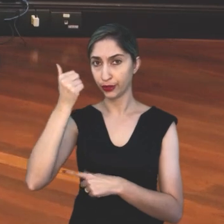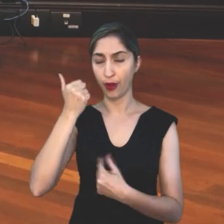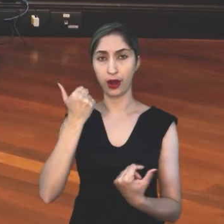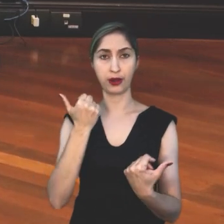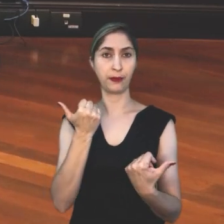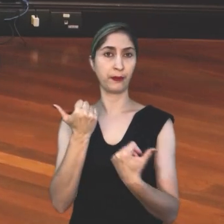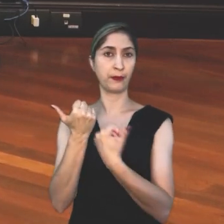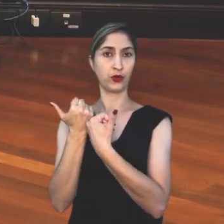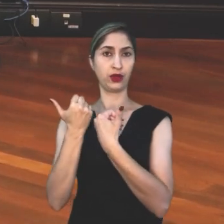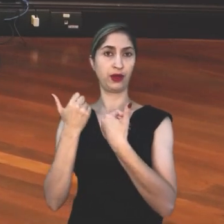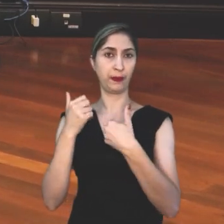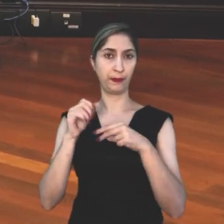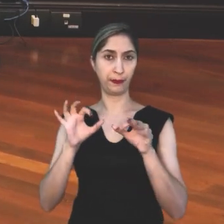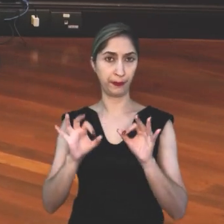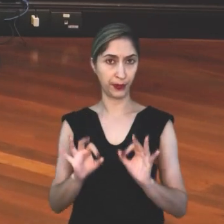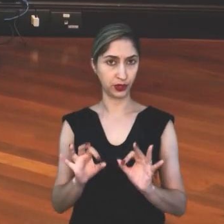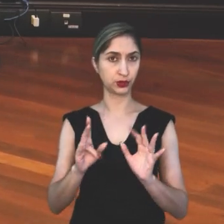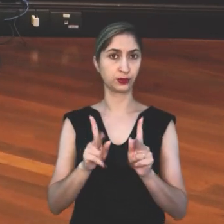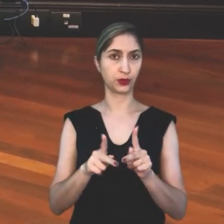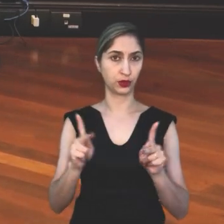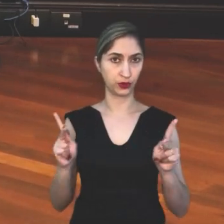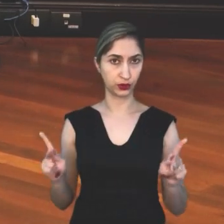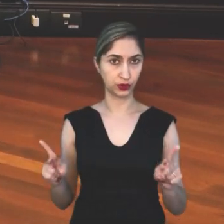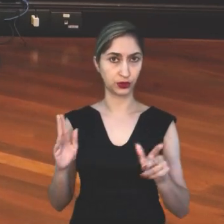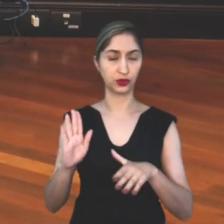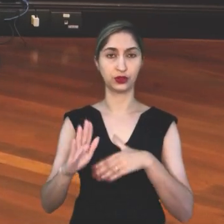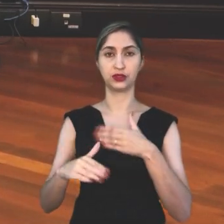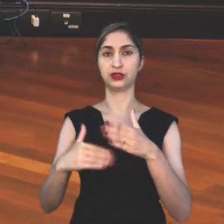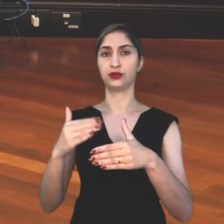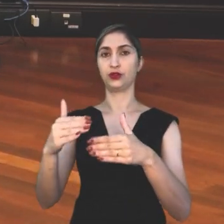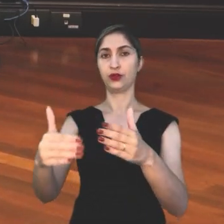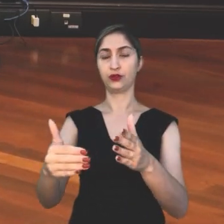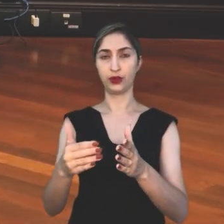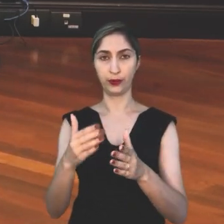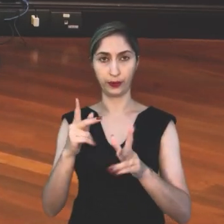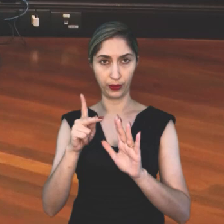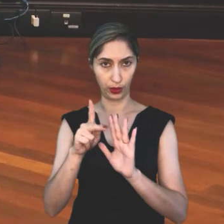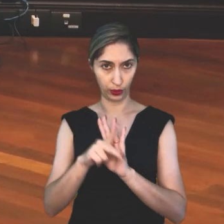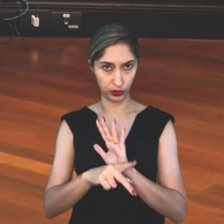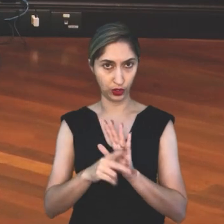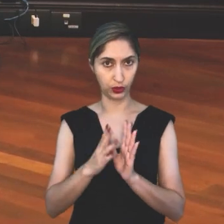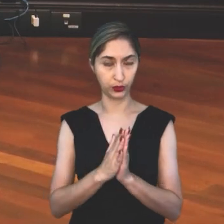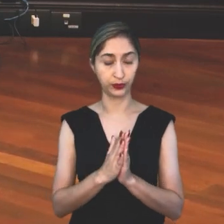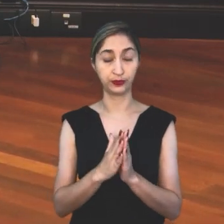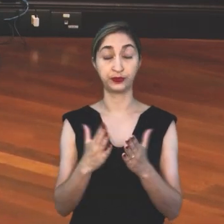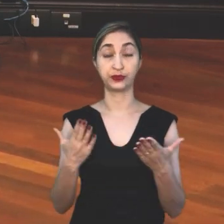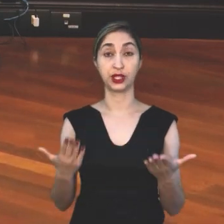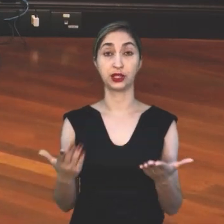interesse e a ser um apoio mesmo, né, para poder